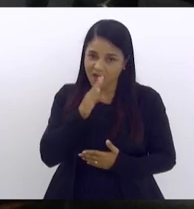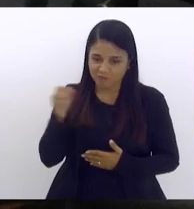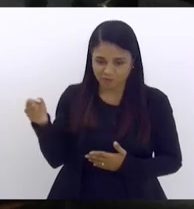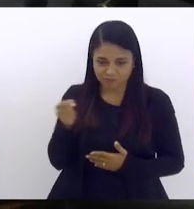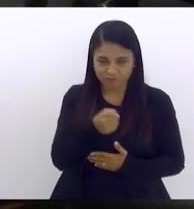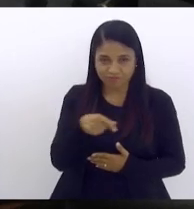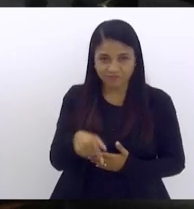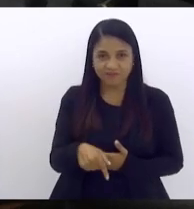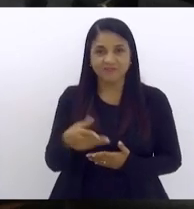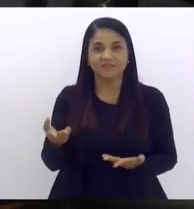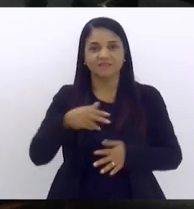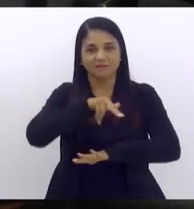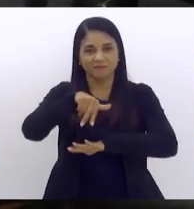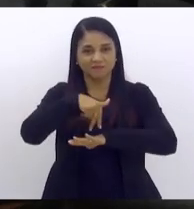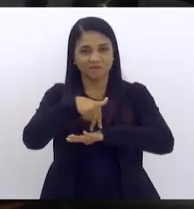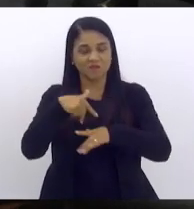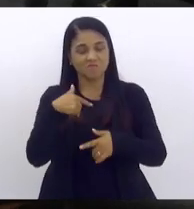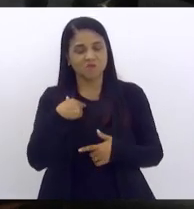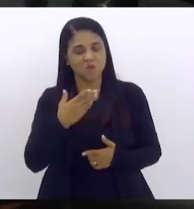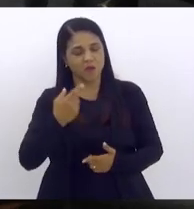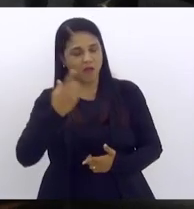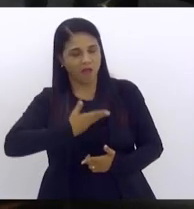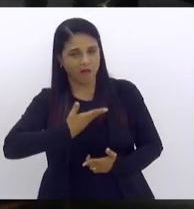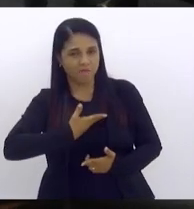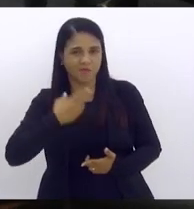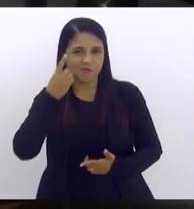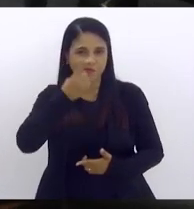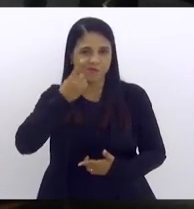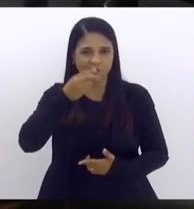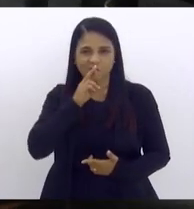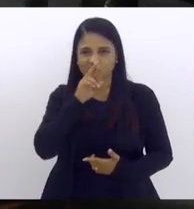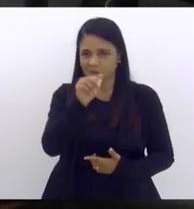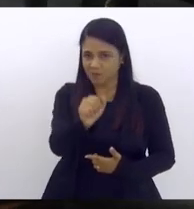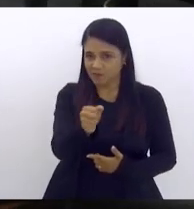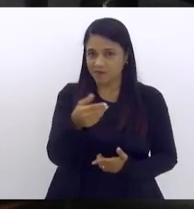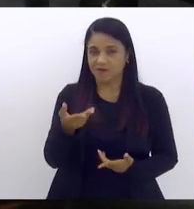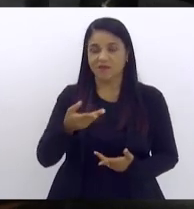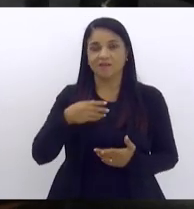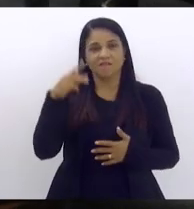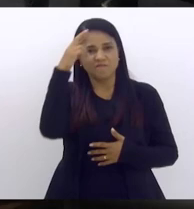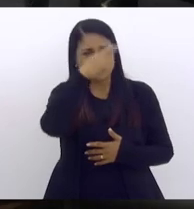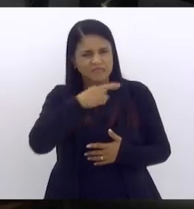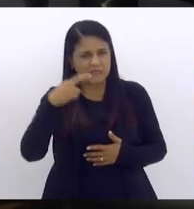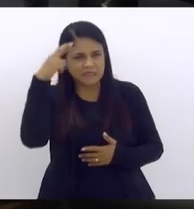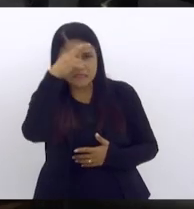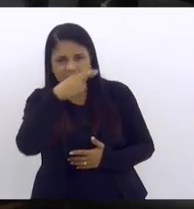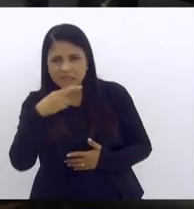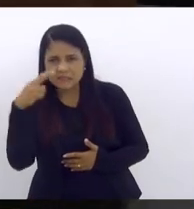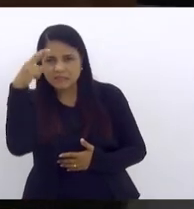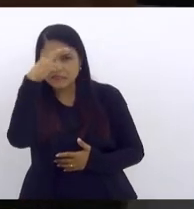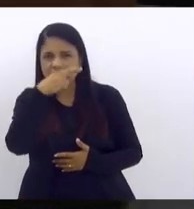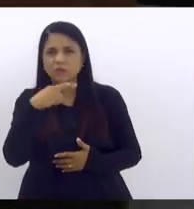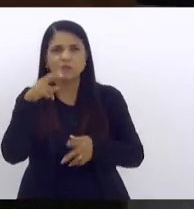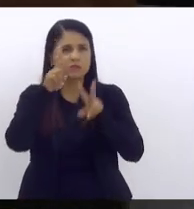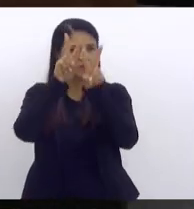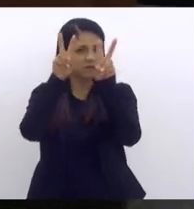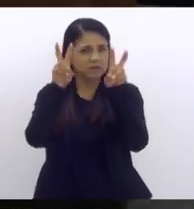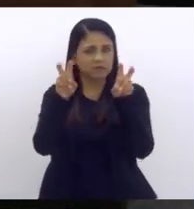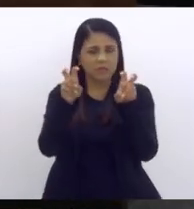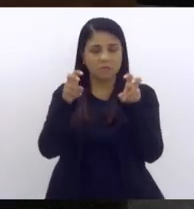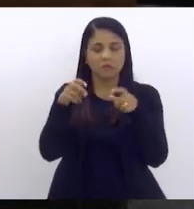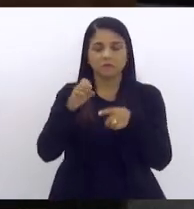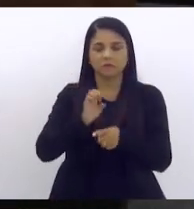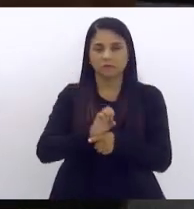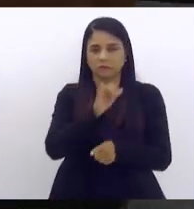fazendo um trabalho de excelência no estado do Rio de Janeiro, principalmente com relação às fiscalizações, né, aqui no